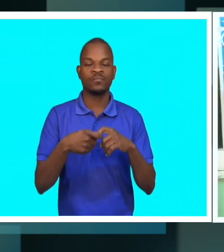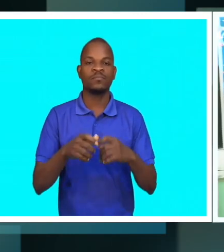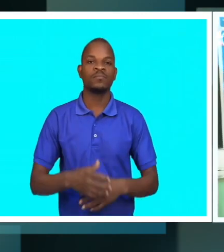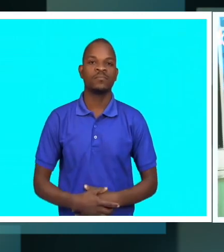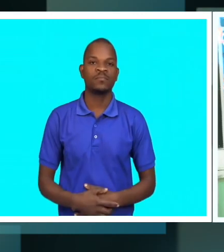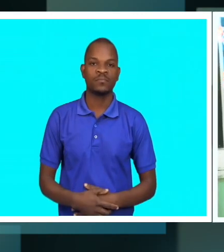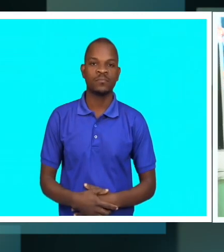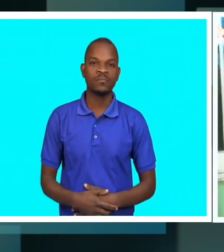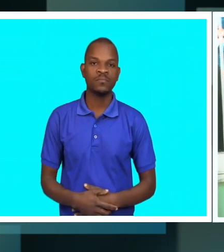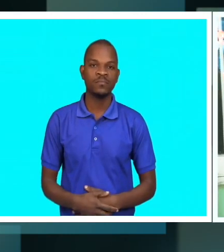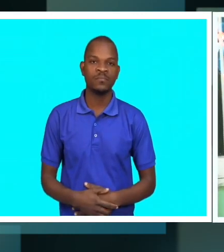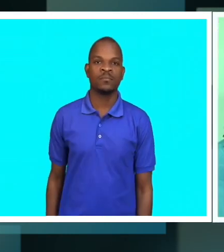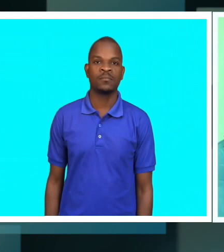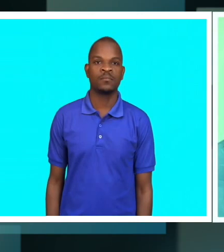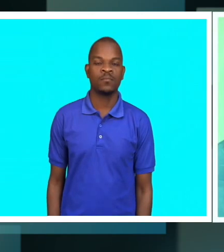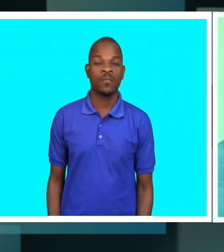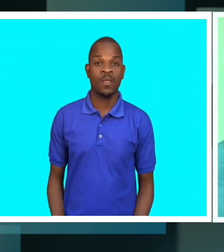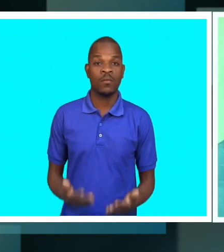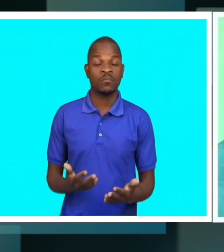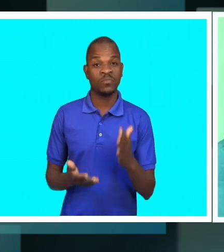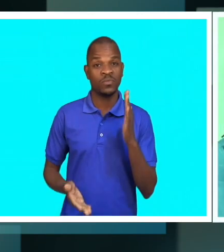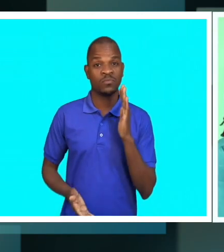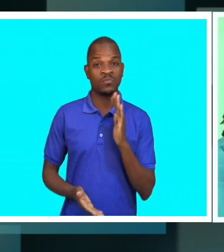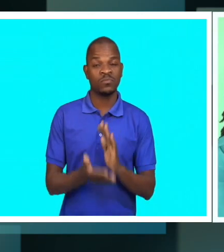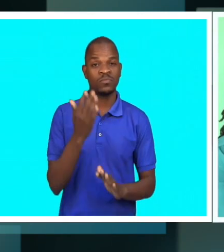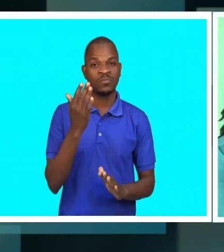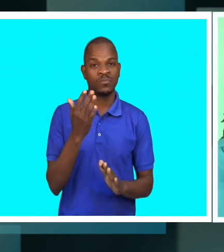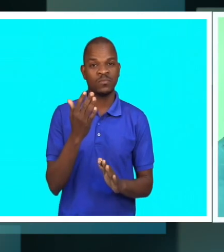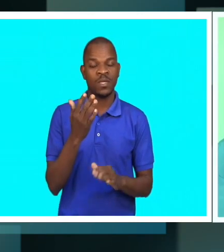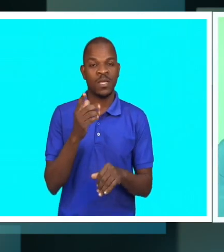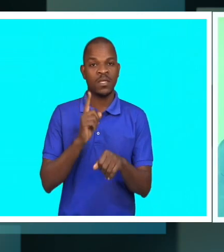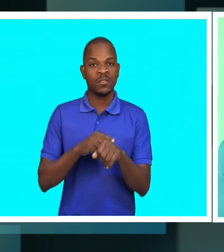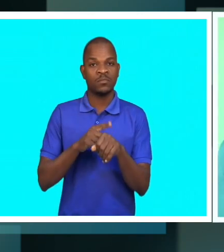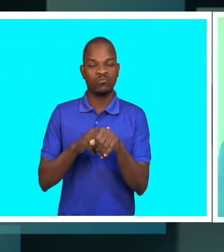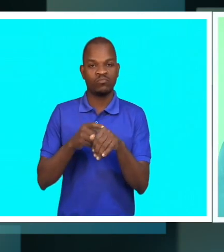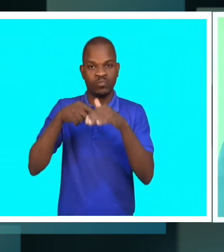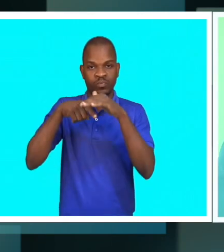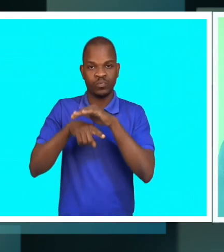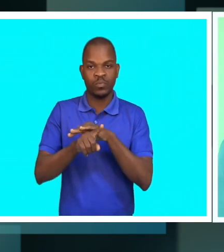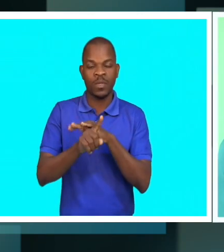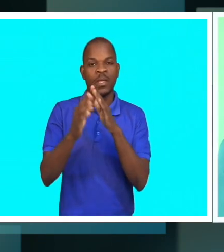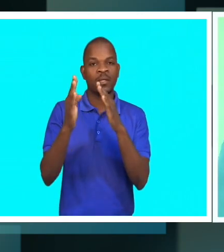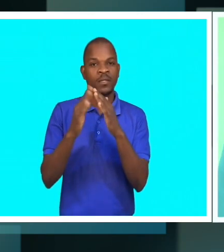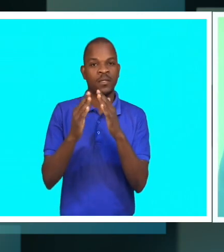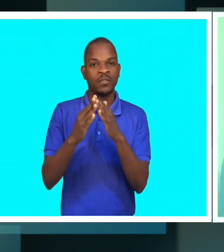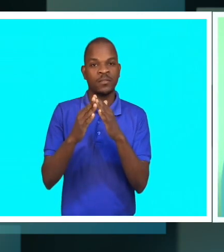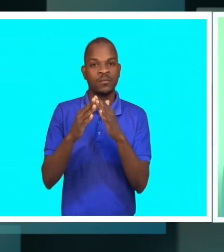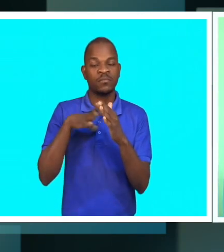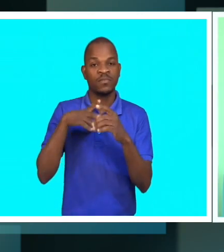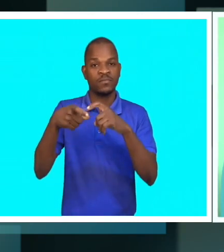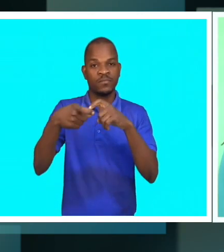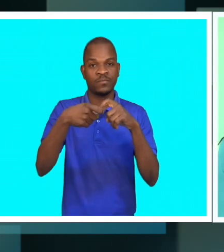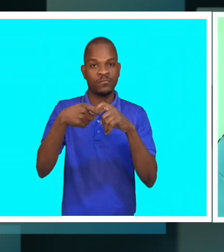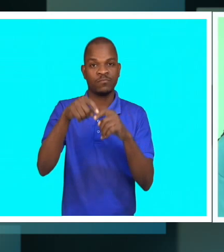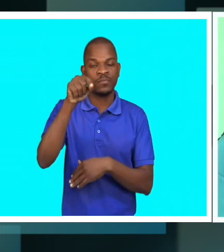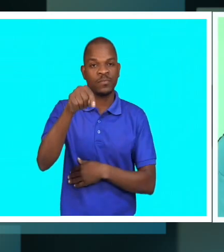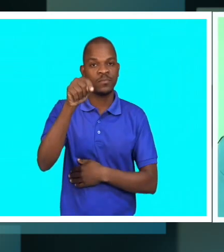cada família. A partir do momento que eles vão a uma casa de uma família